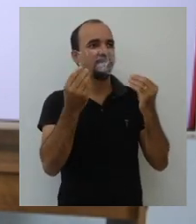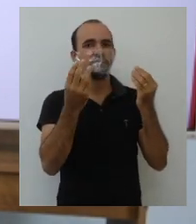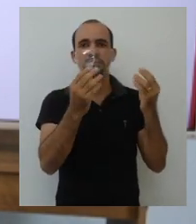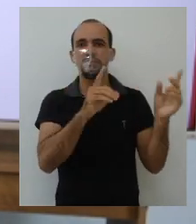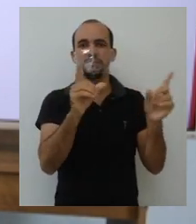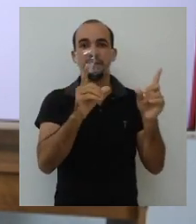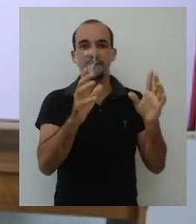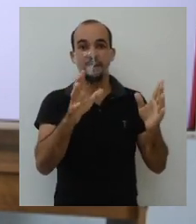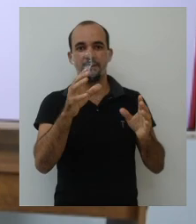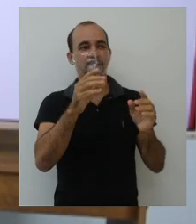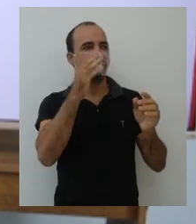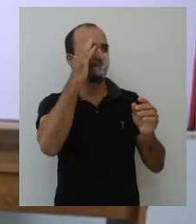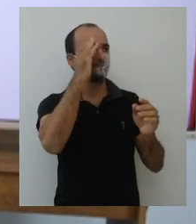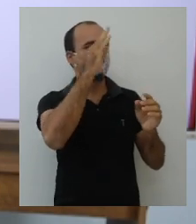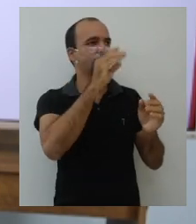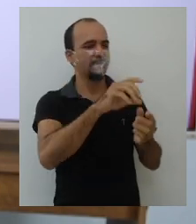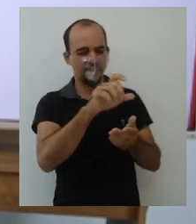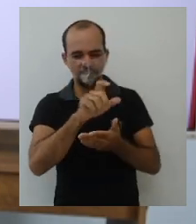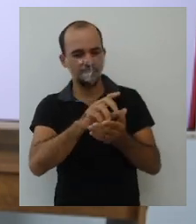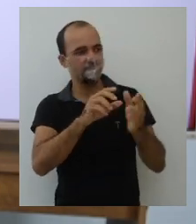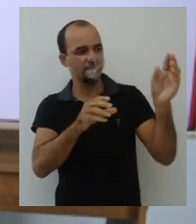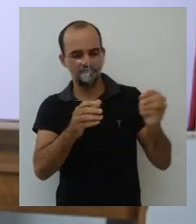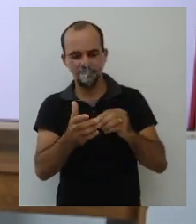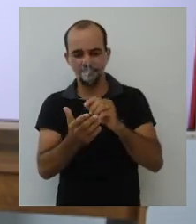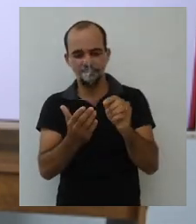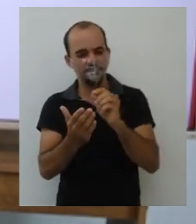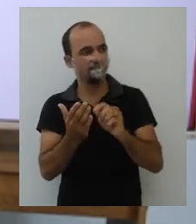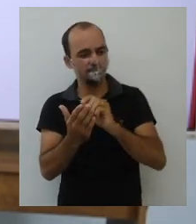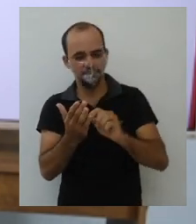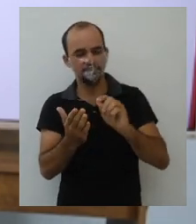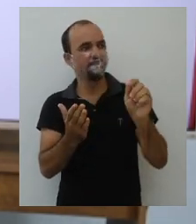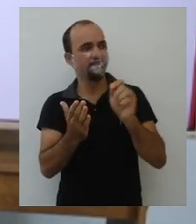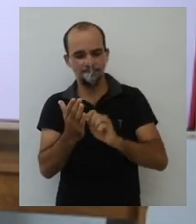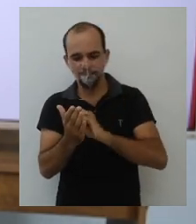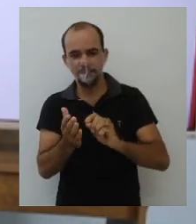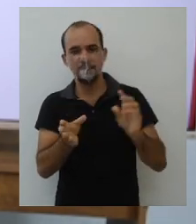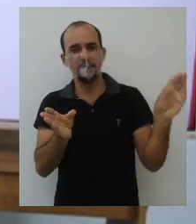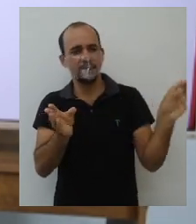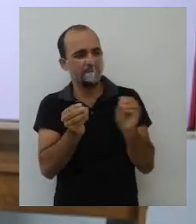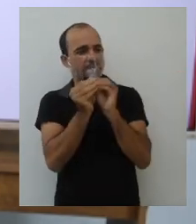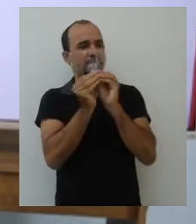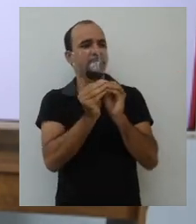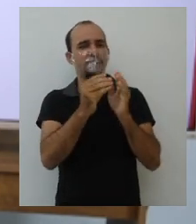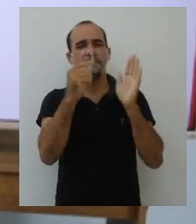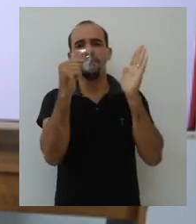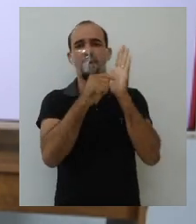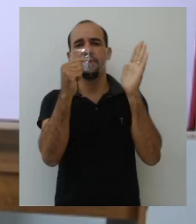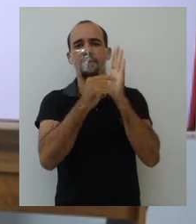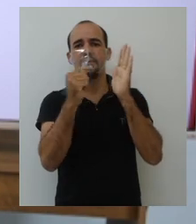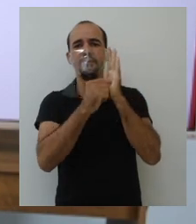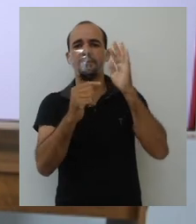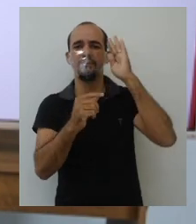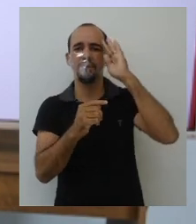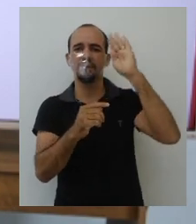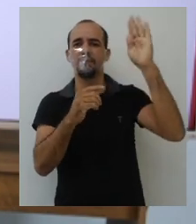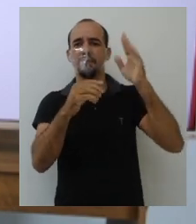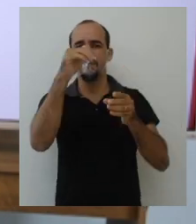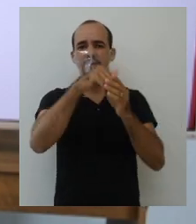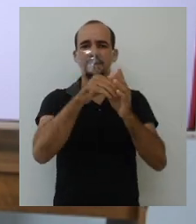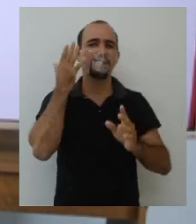palestrante está dizendo. Mas se você tiver uma habilidade para resumir os pontos principais, as